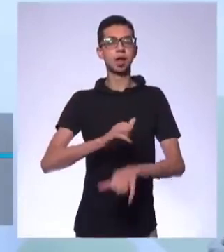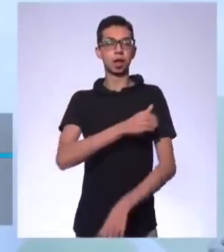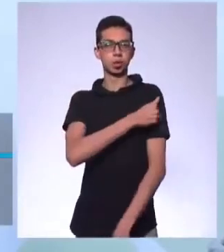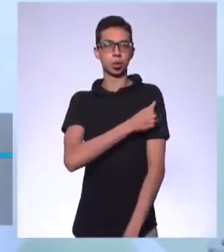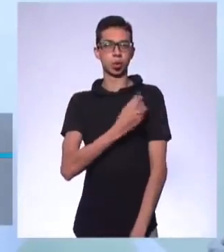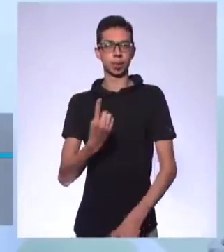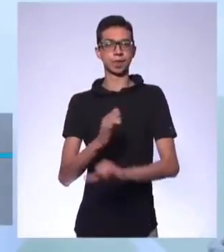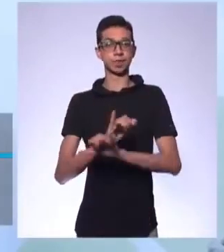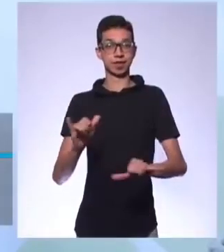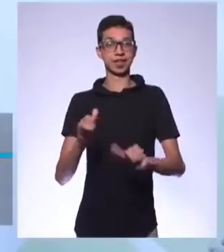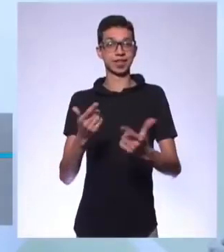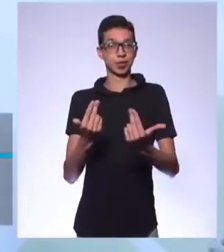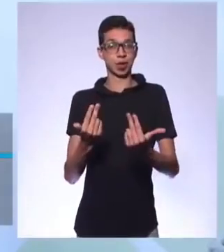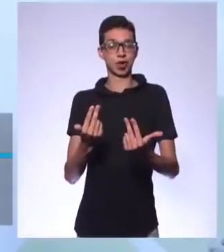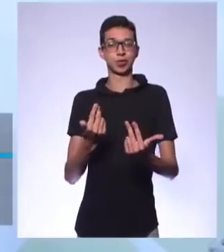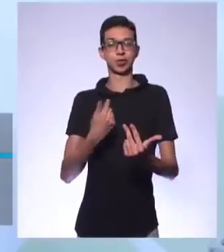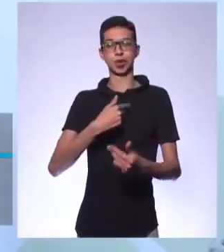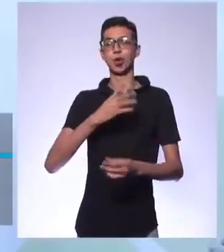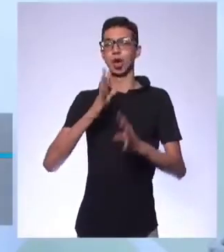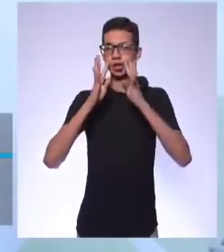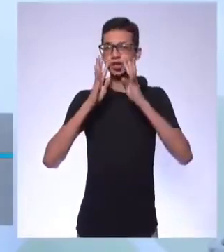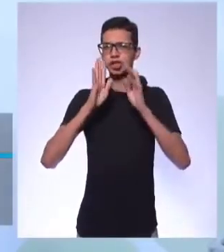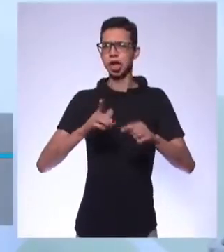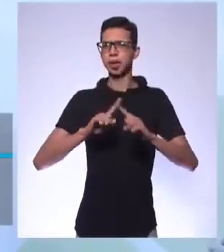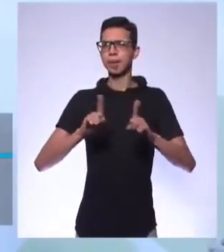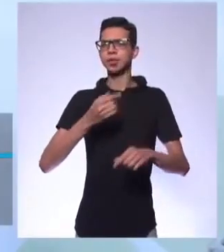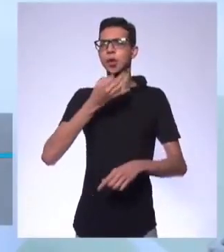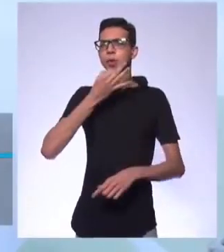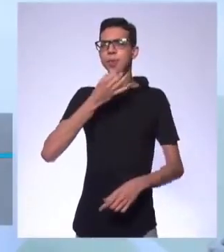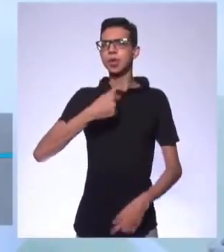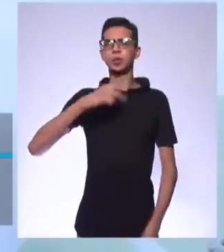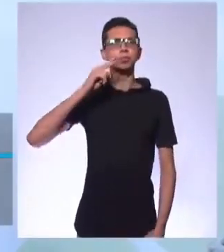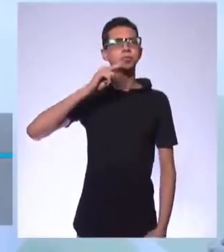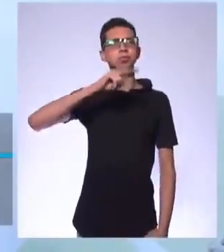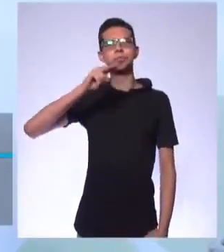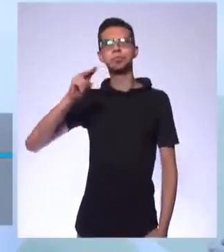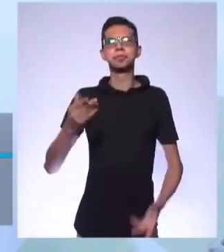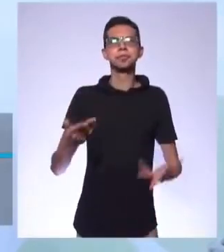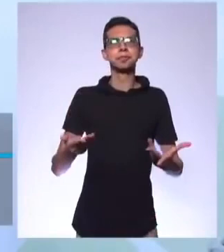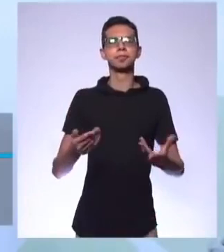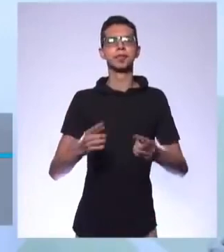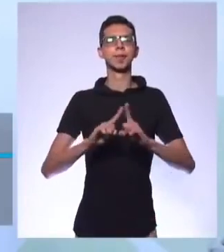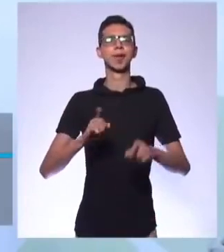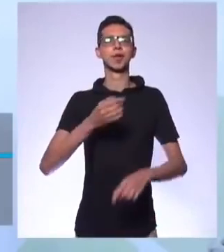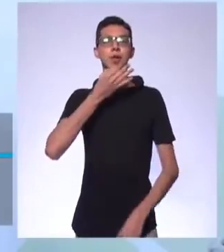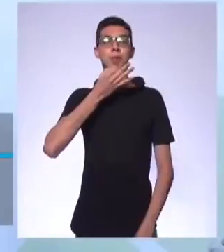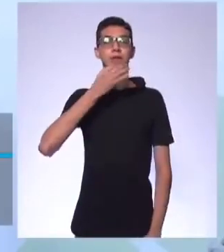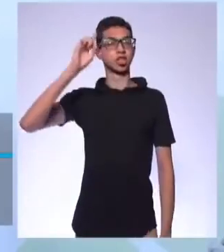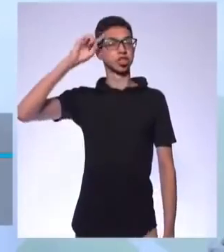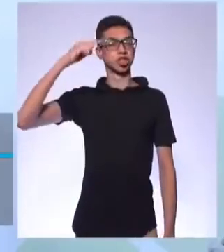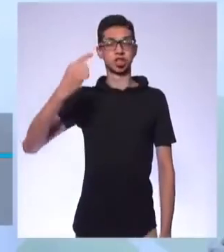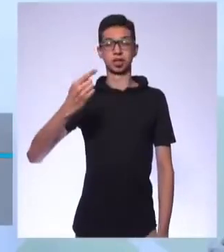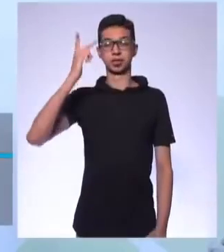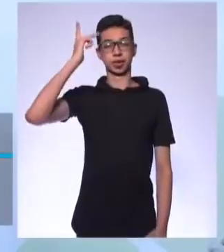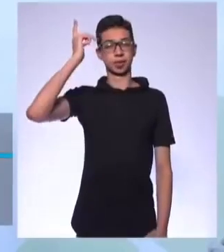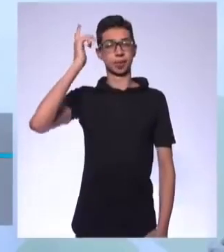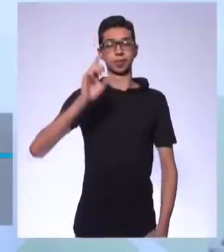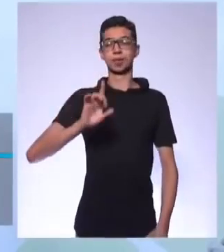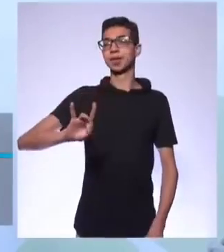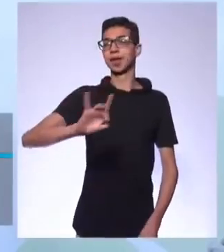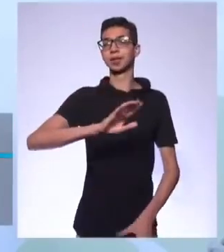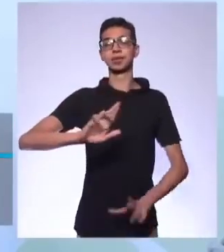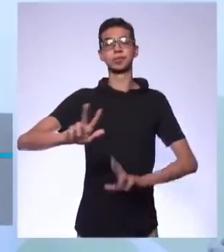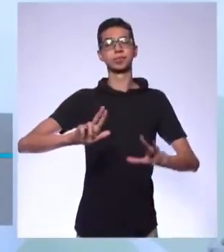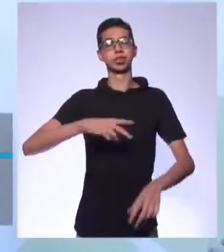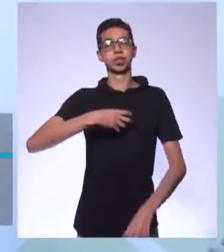mas se fosse ver essas opiniões, mas são opiniões assim do dia a dia, corriqueiras, então cada um vai colocando do seu jeito. Para a gente partir para a